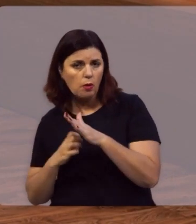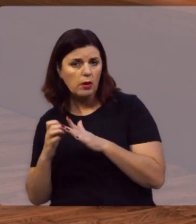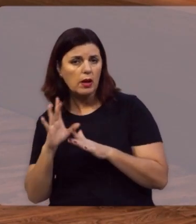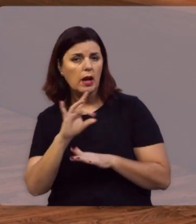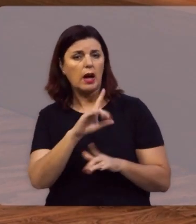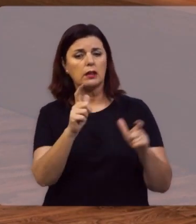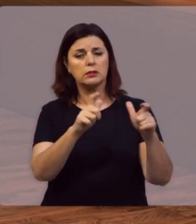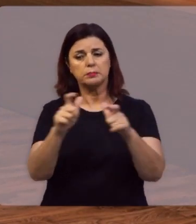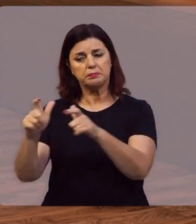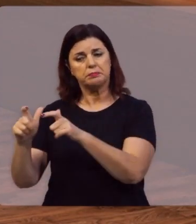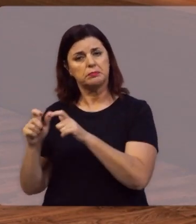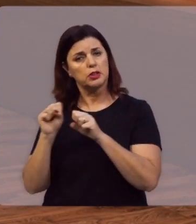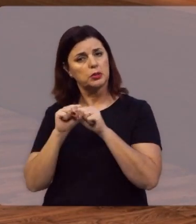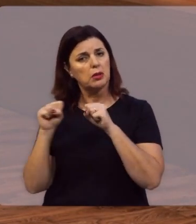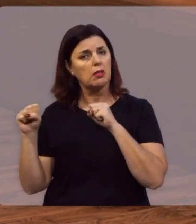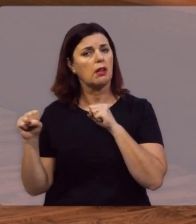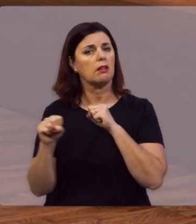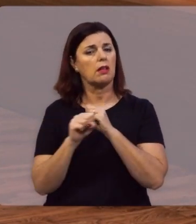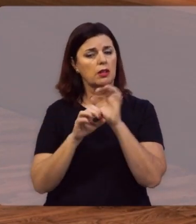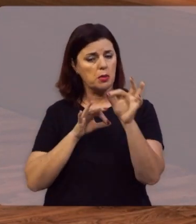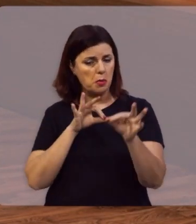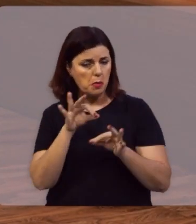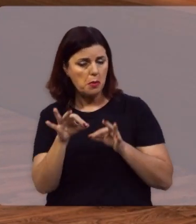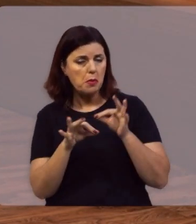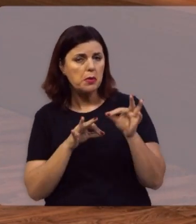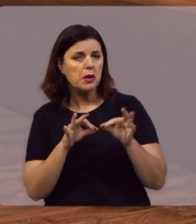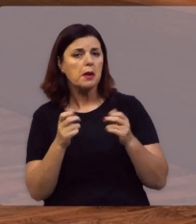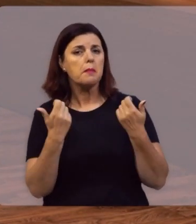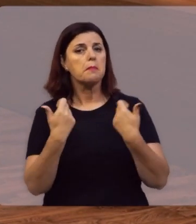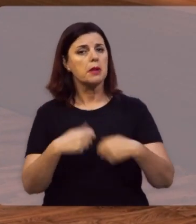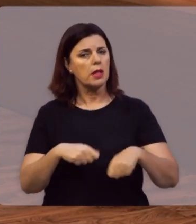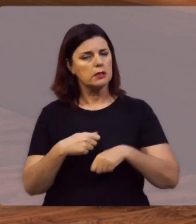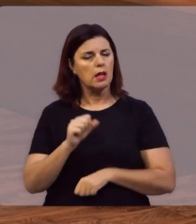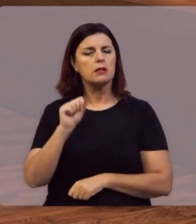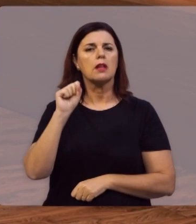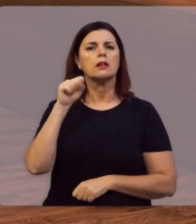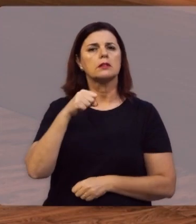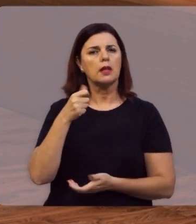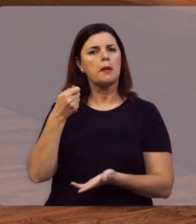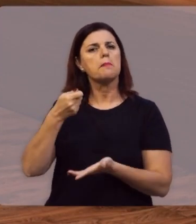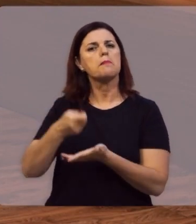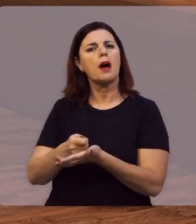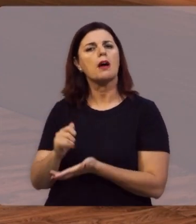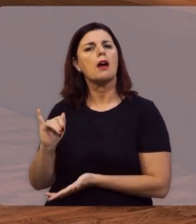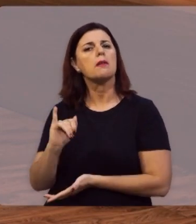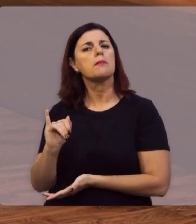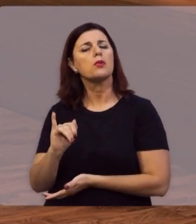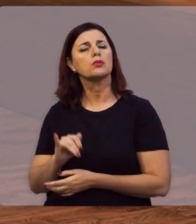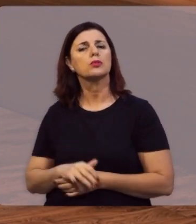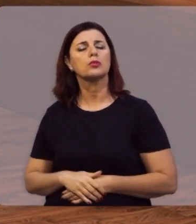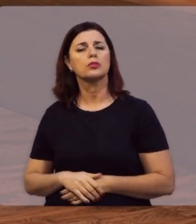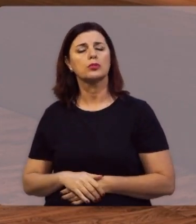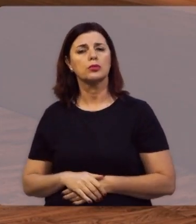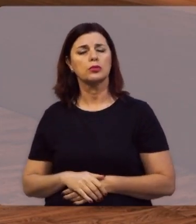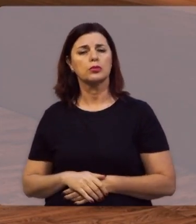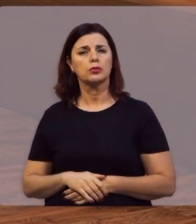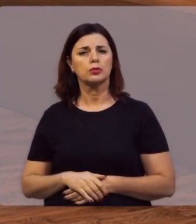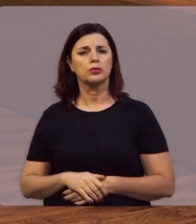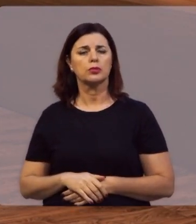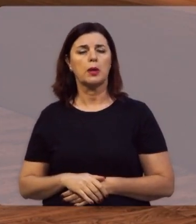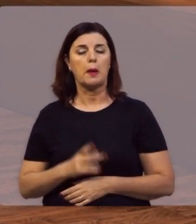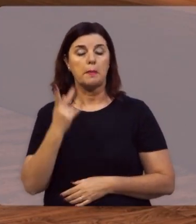setor da sociedade organizada Precisa sim pagar os seus tributos